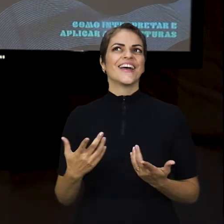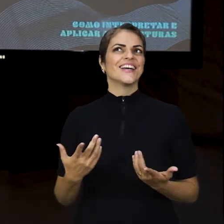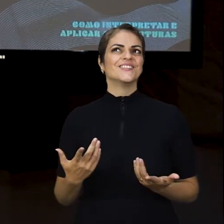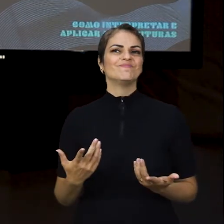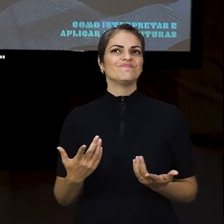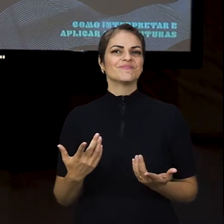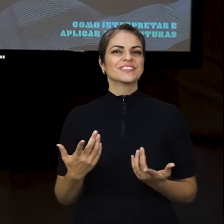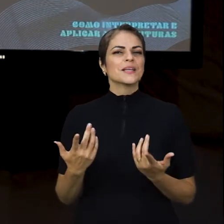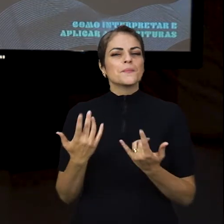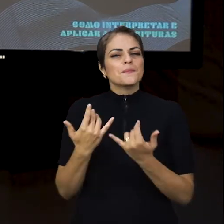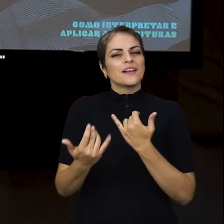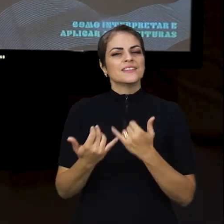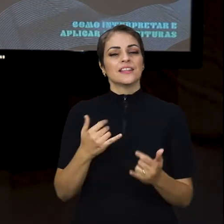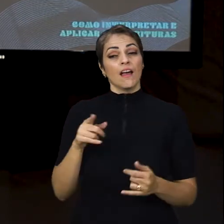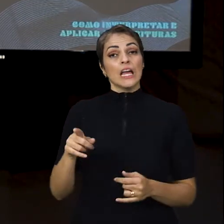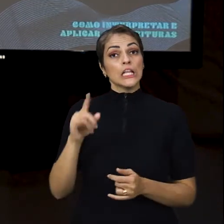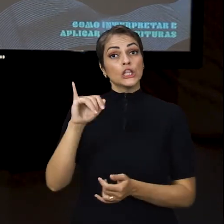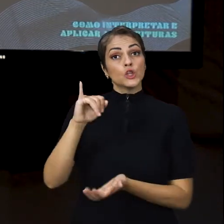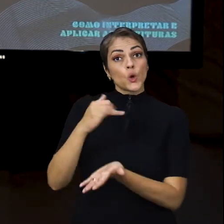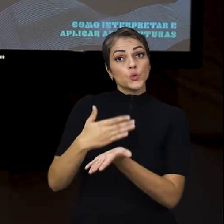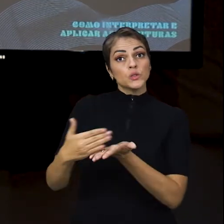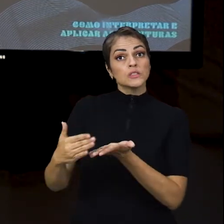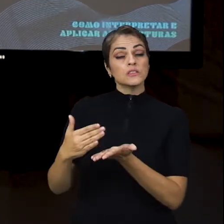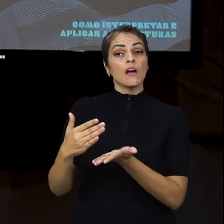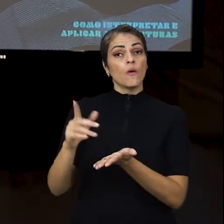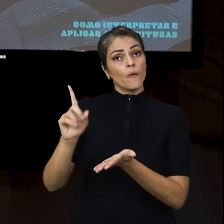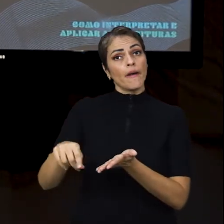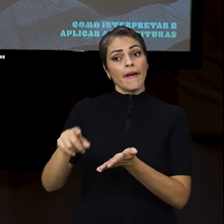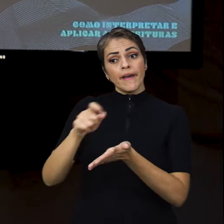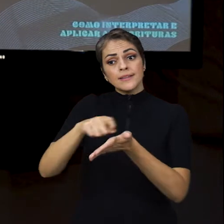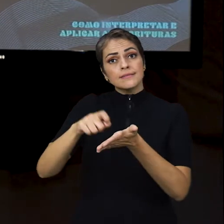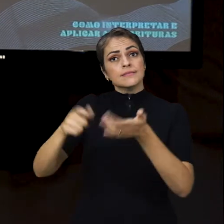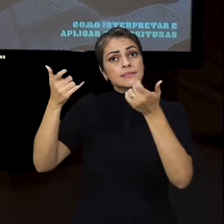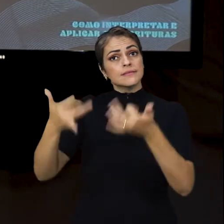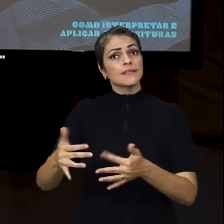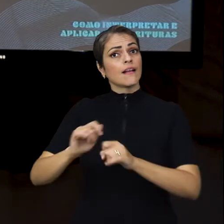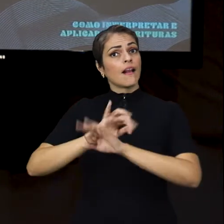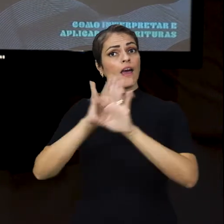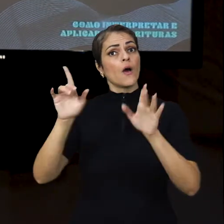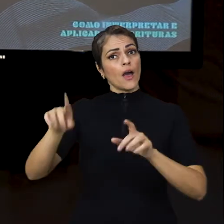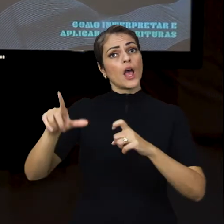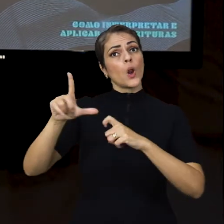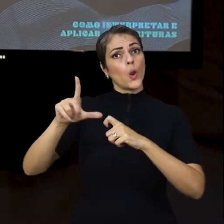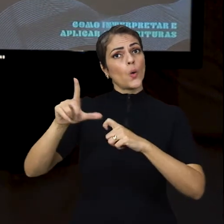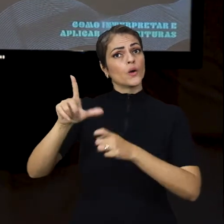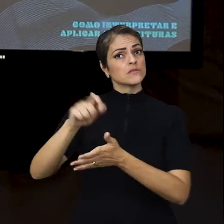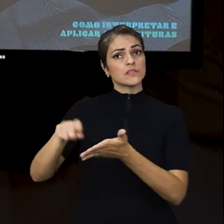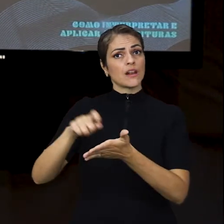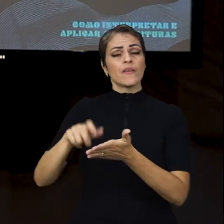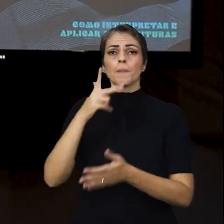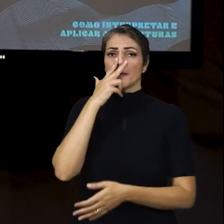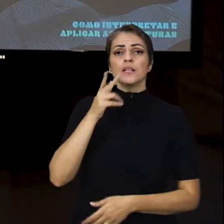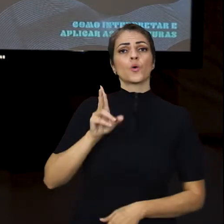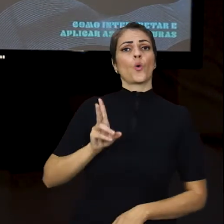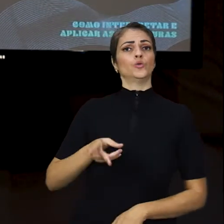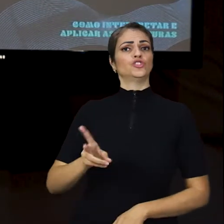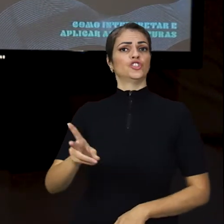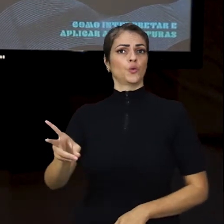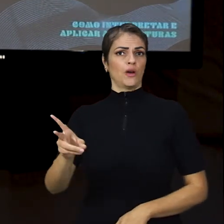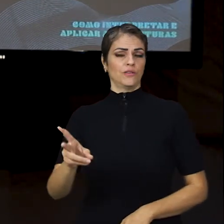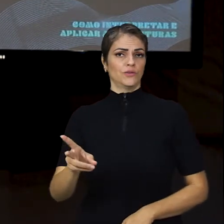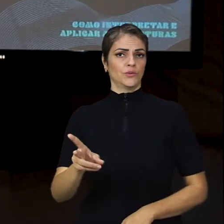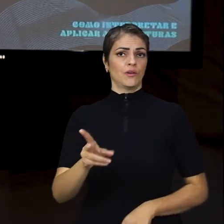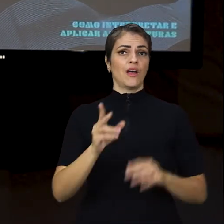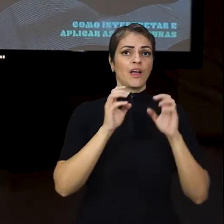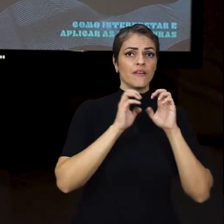sua introdução deixa isso claro, é um livro escrito também por Lucas, como uma espécie de segundo volume ou continuidade